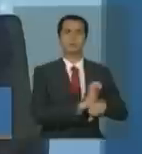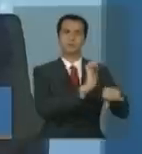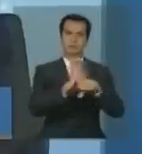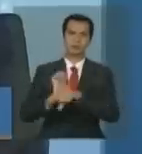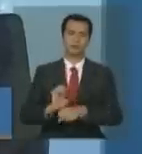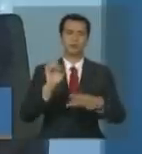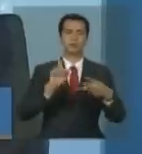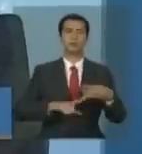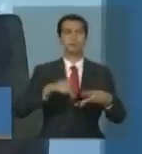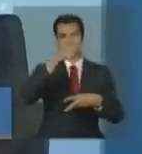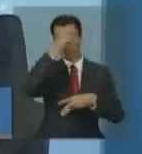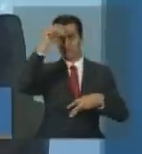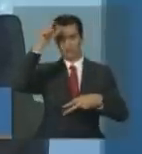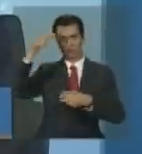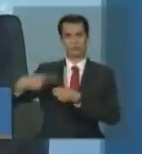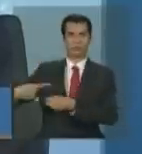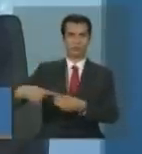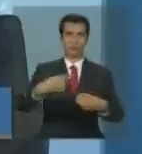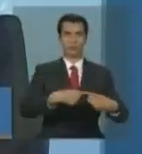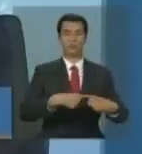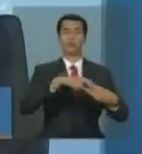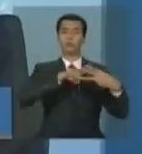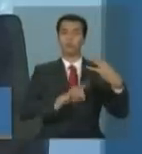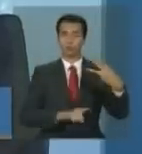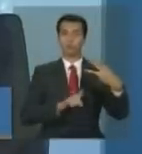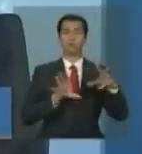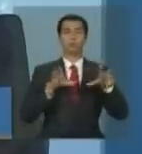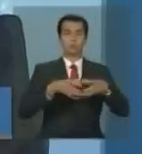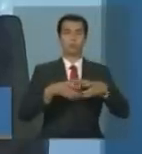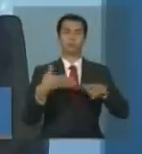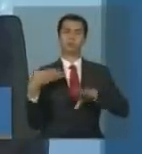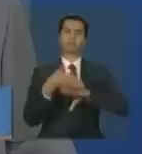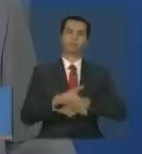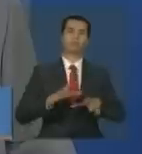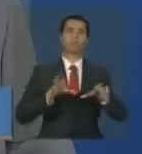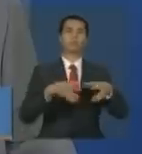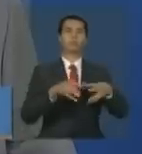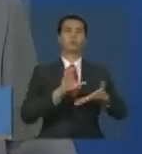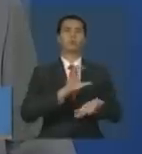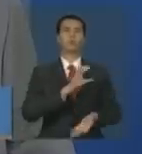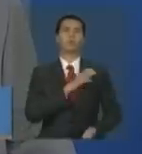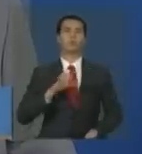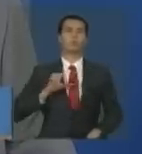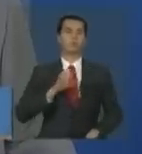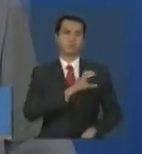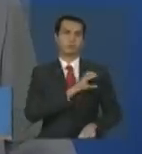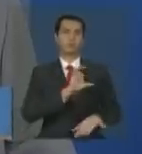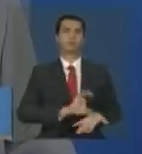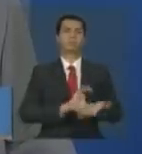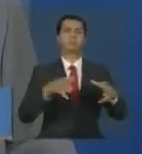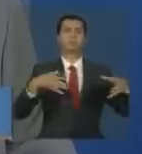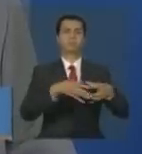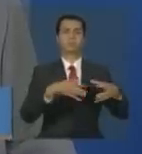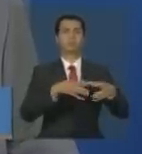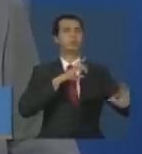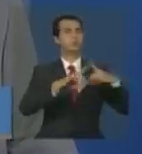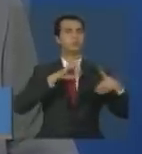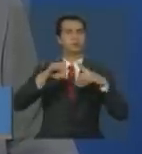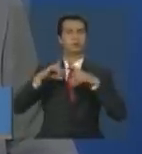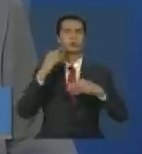municípios, né? Então, essa comissão que se reúne mensalmente discute os problemas do sistema único e tira